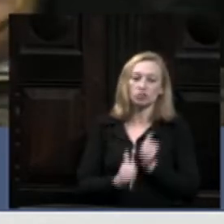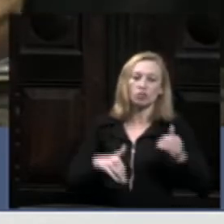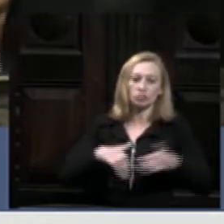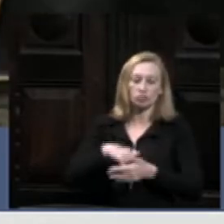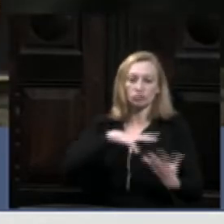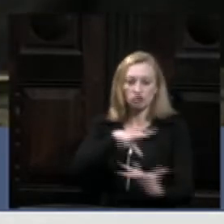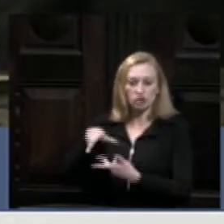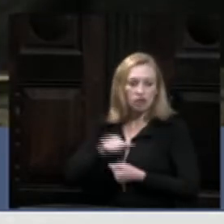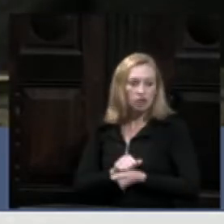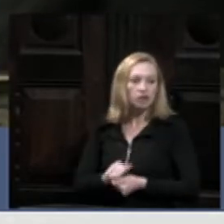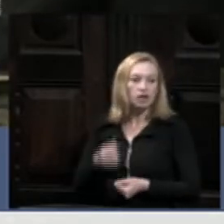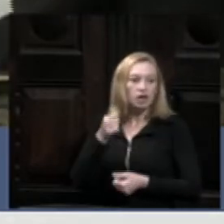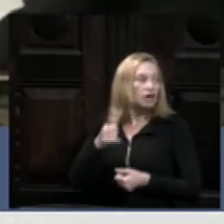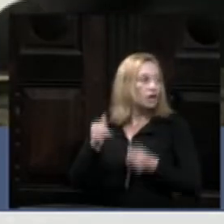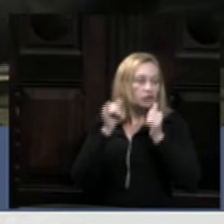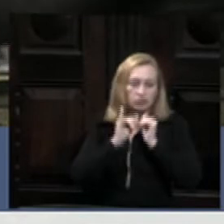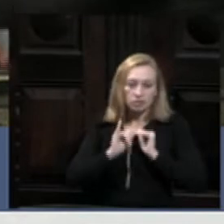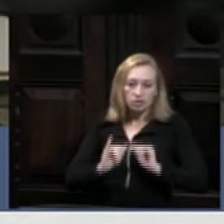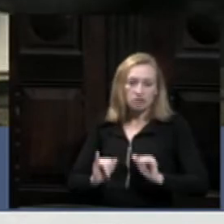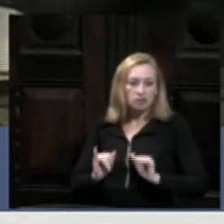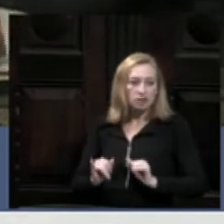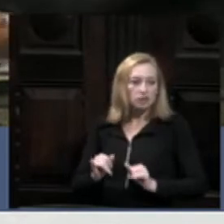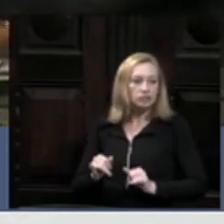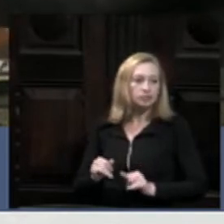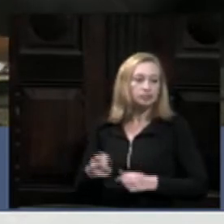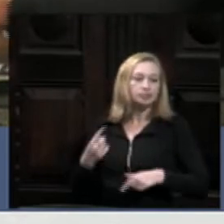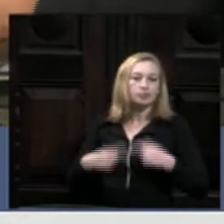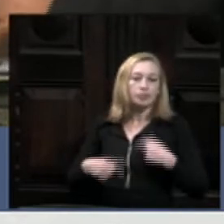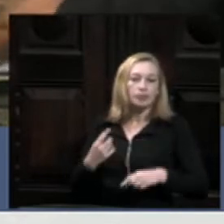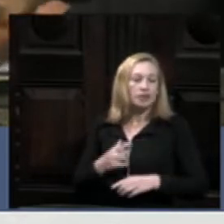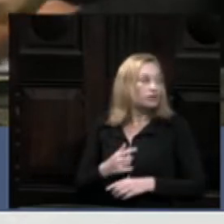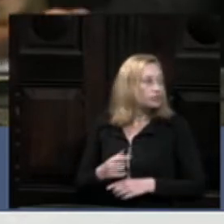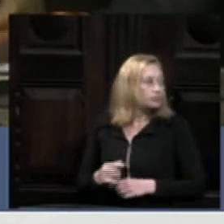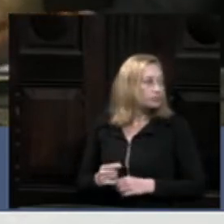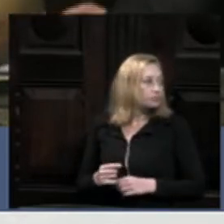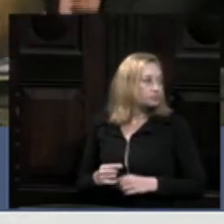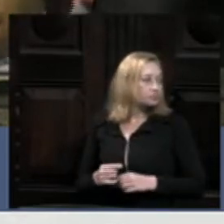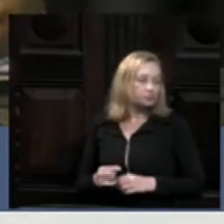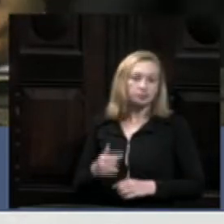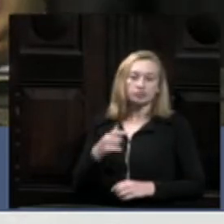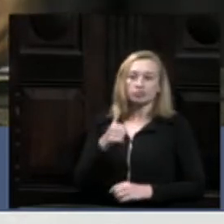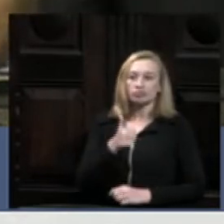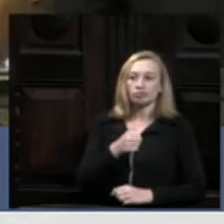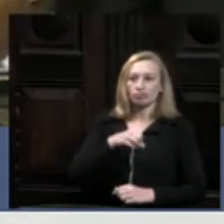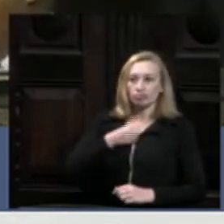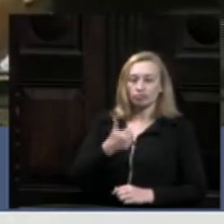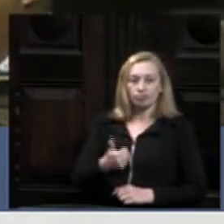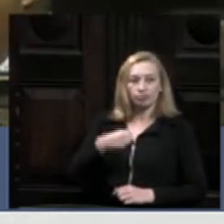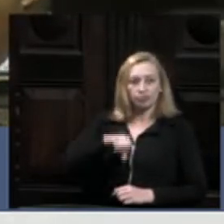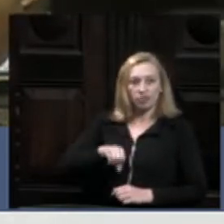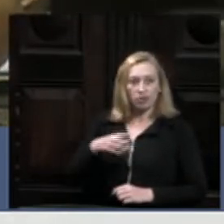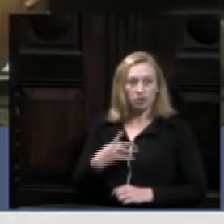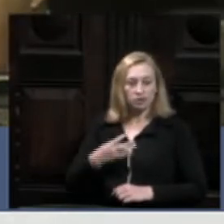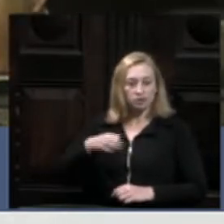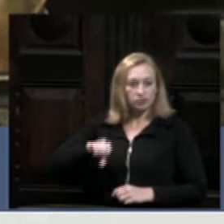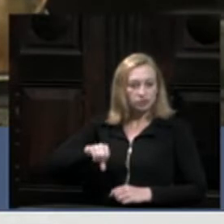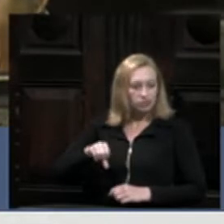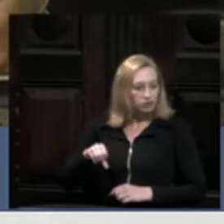Anuncio em tramitação ordinária, segunda discussão, redação do vencido, assim emendado. Projeto de resolução 1941A de 2016, de autoria do deputado Nivaldo